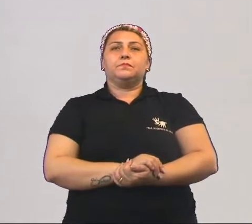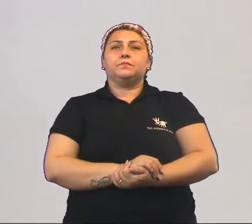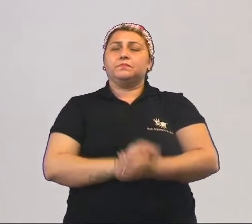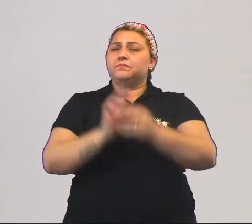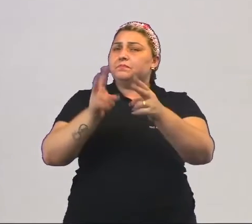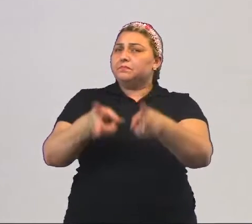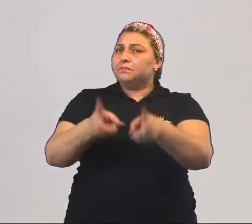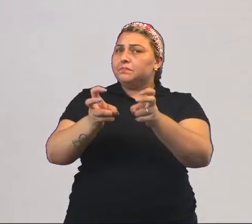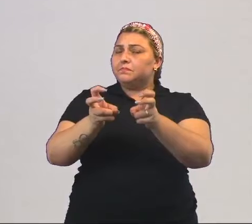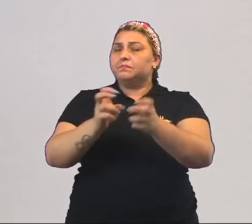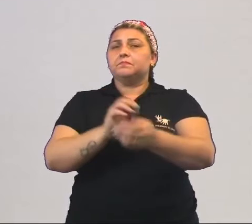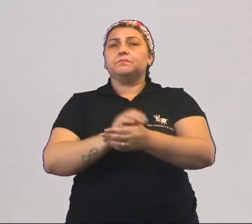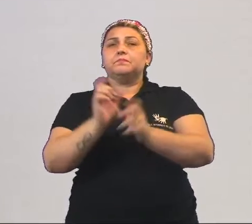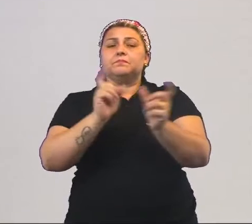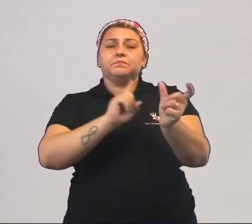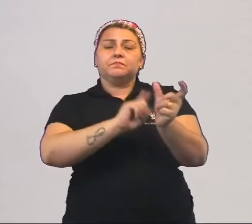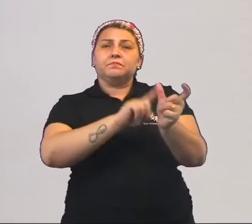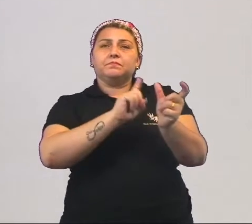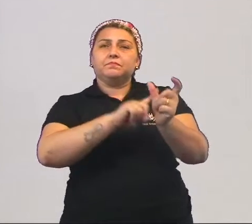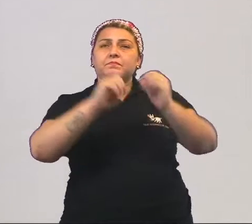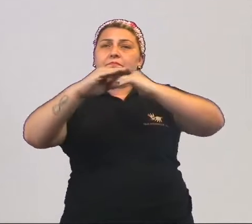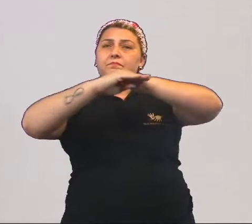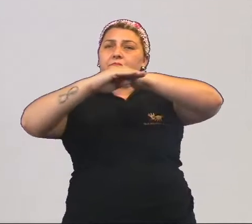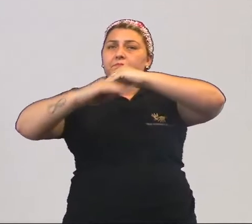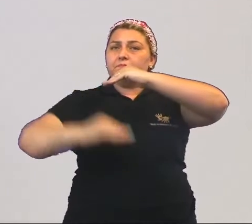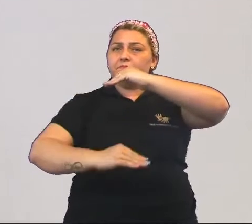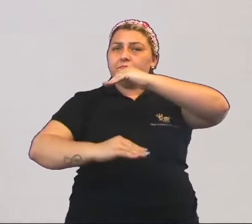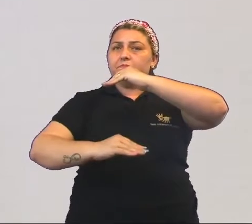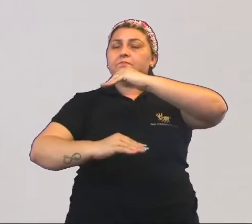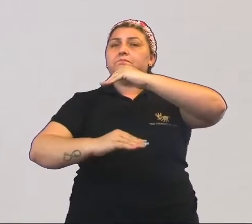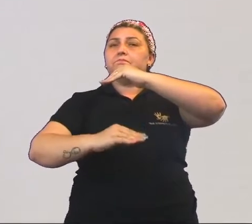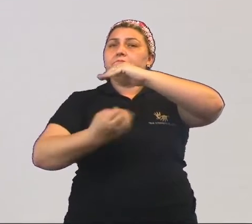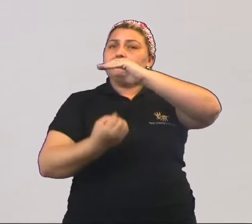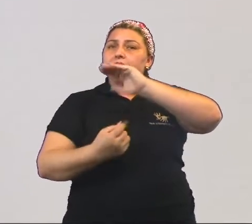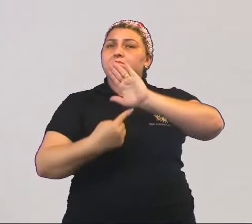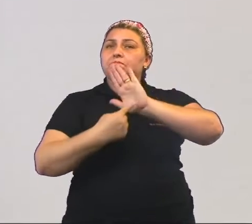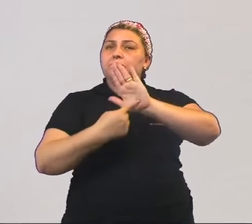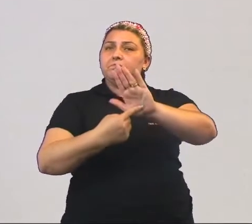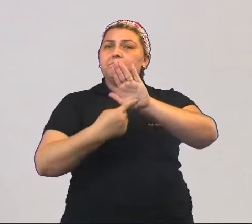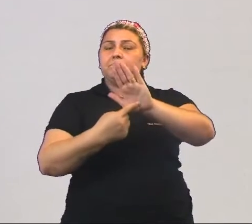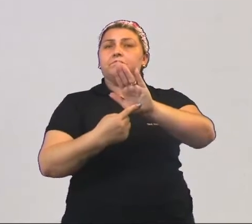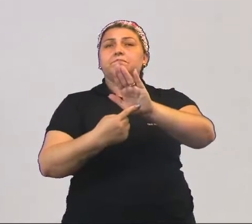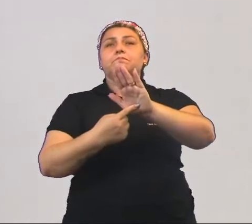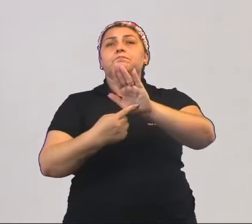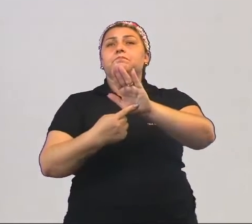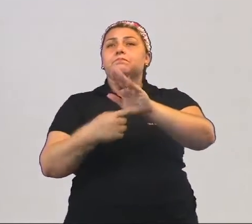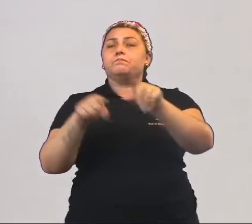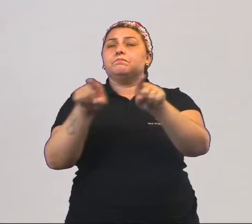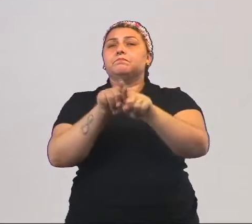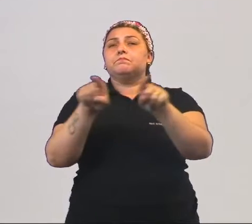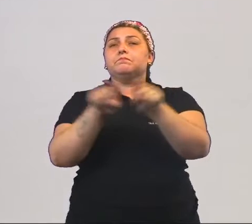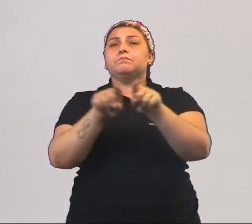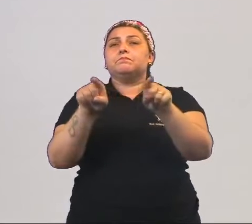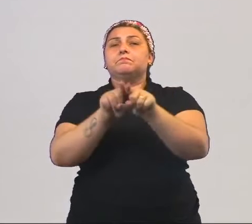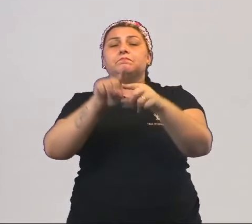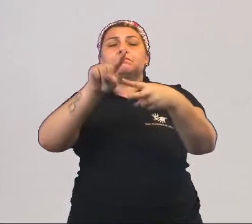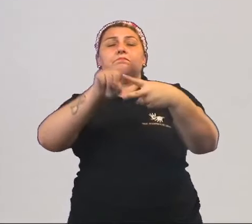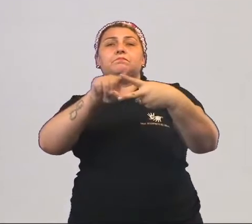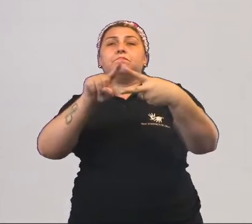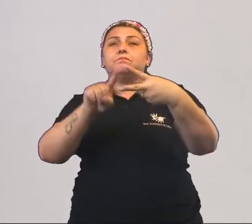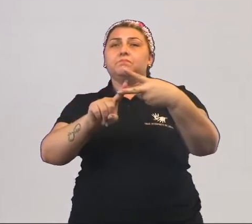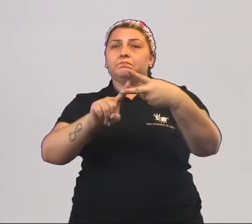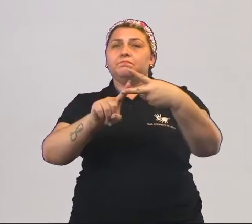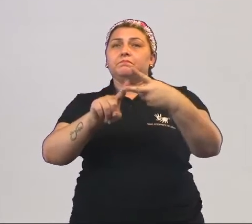Então, percebam, a palavra desigualdade, ela apareceu. E ela apareceu se reportando justamente a dois